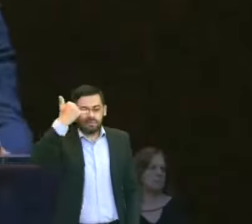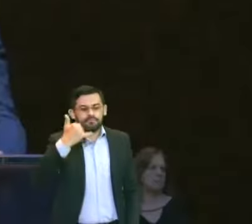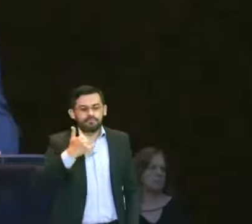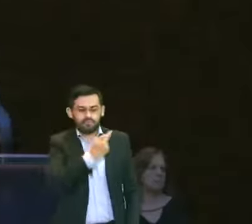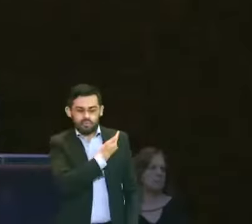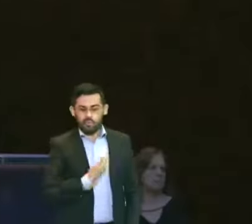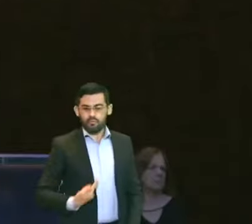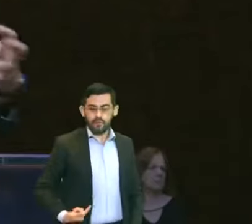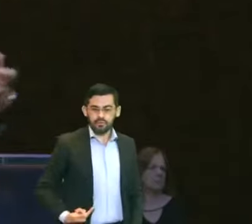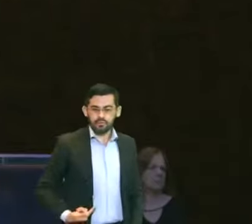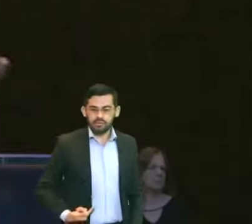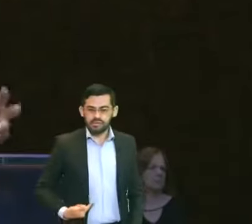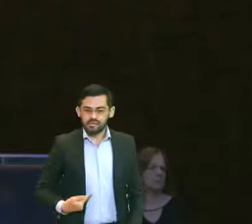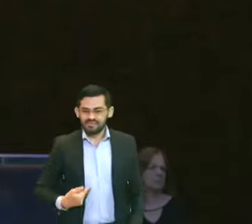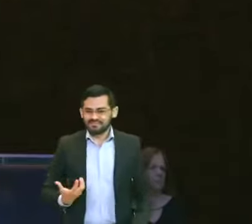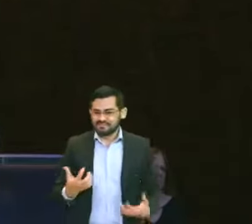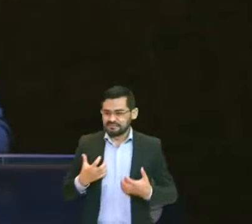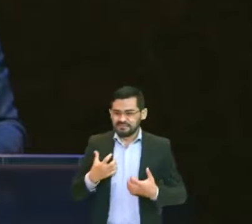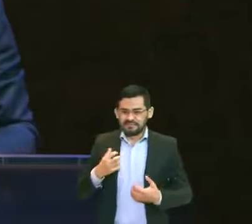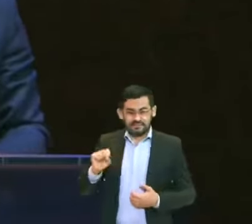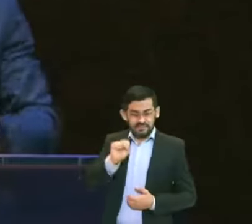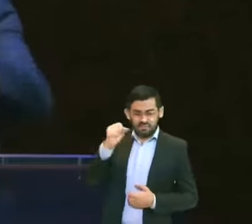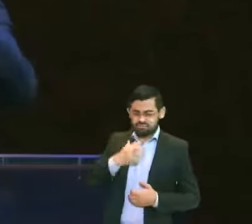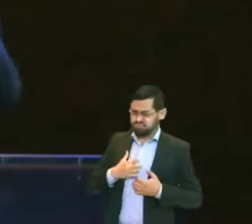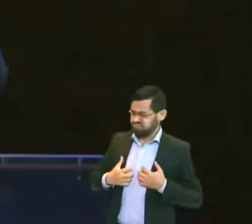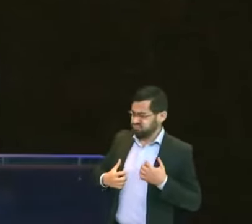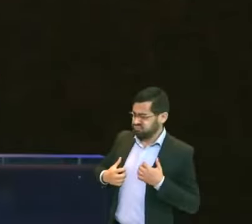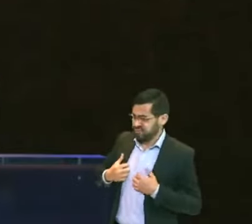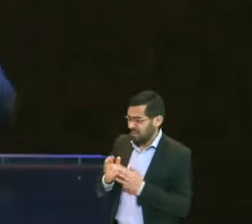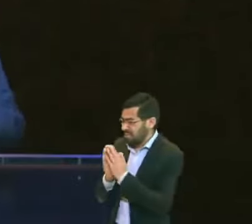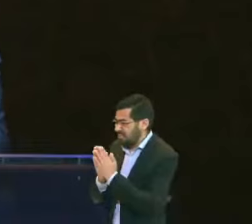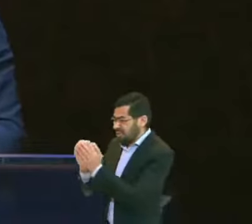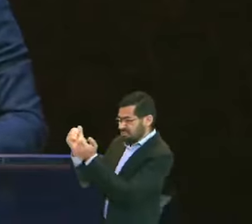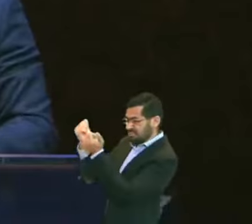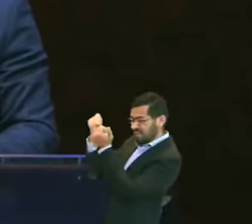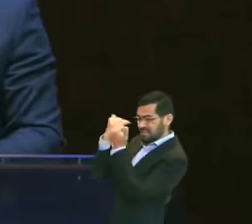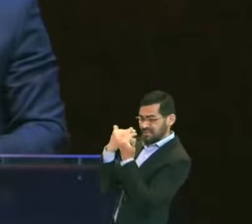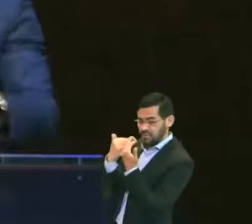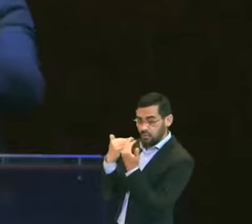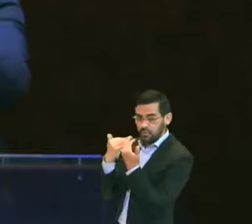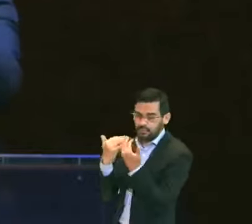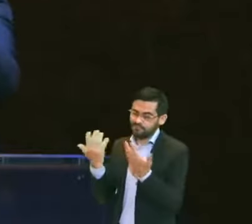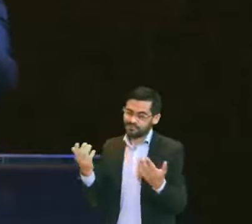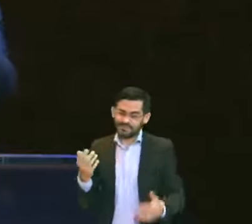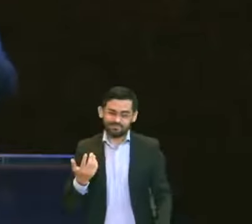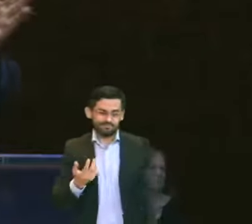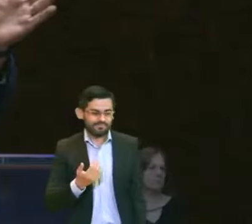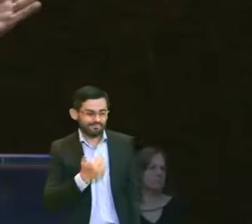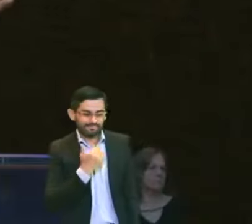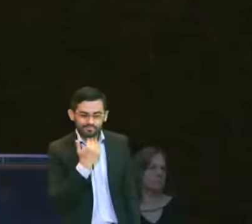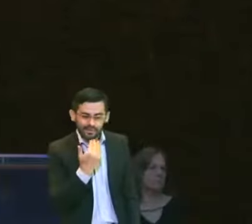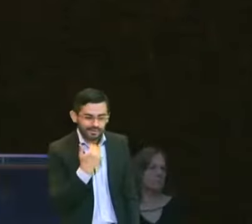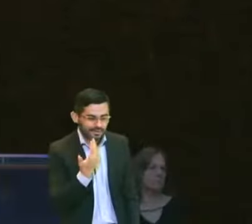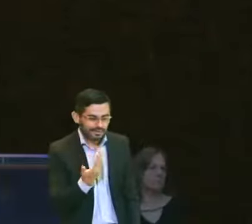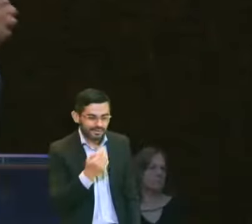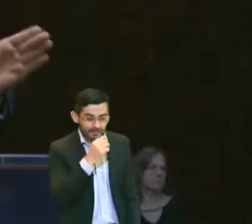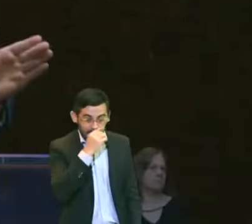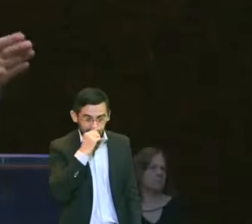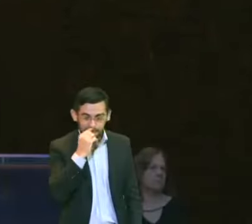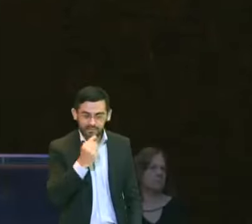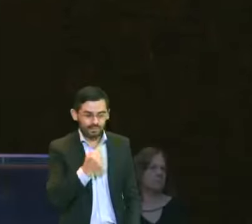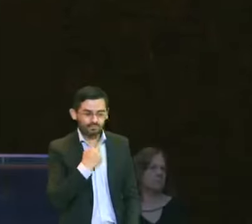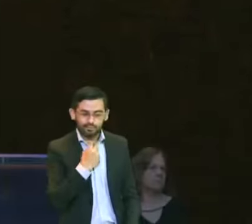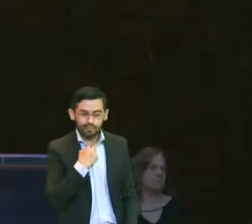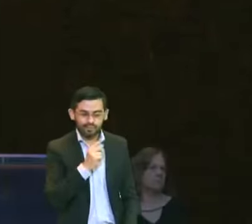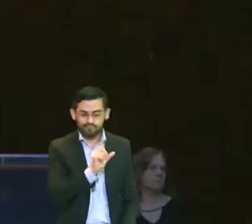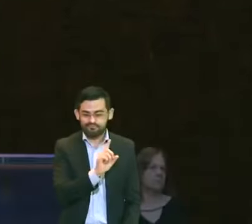governar. E ele fica tão aflito, que ele diz: me abençoa. E ele diz: não vou, e sai, vira as costas e